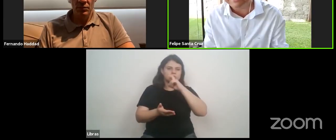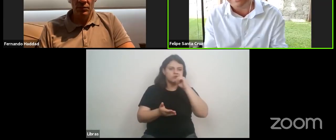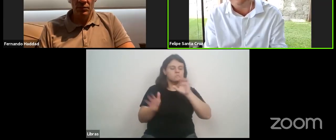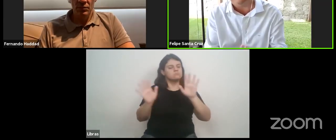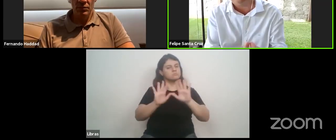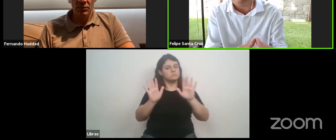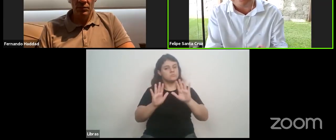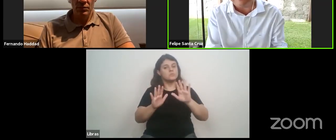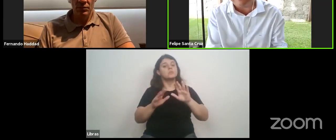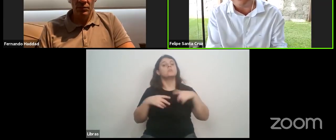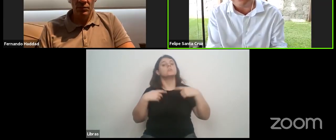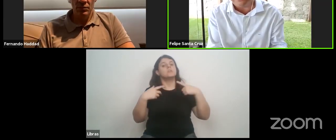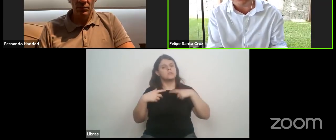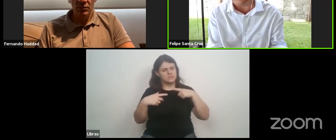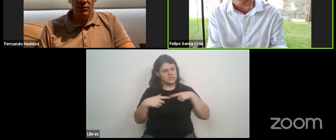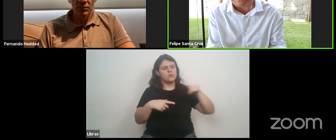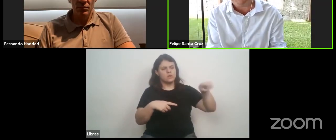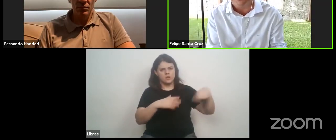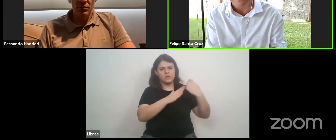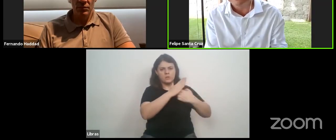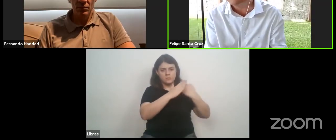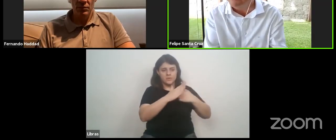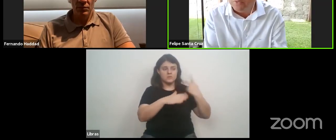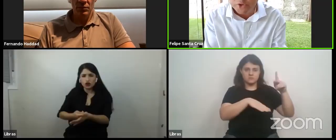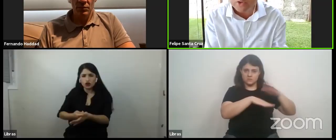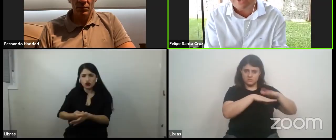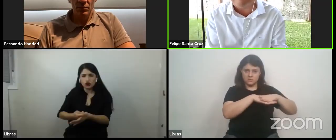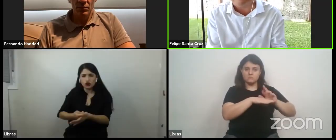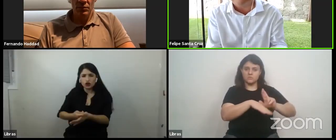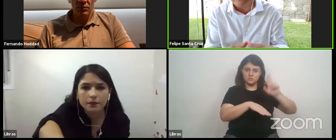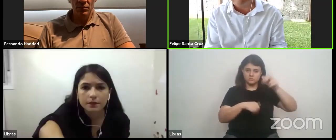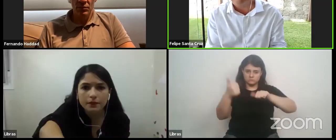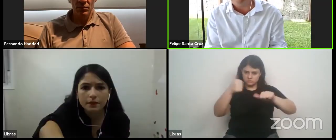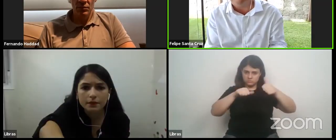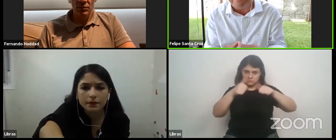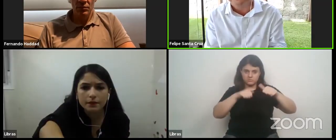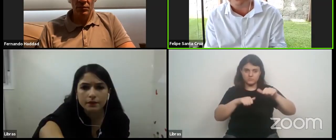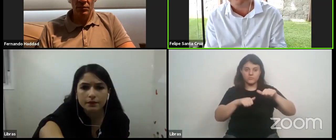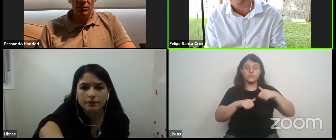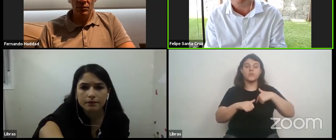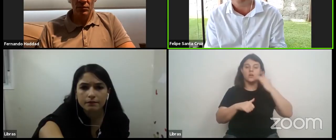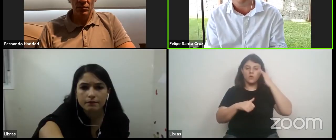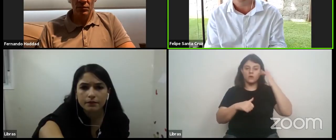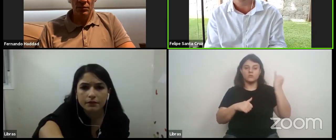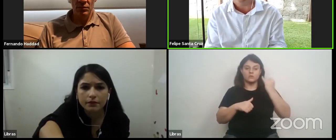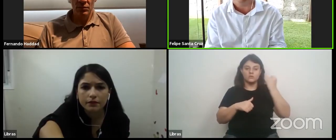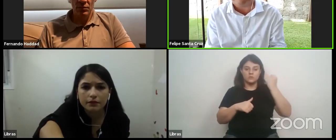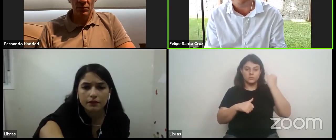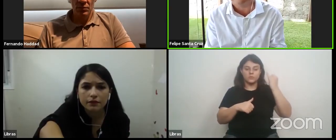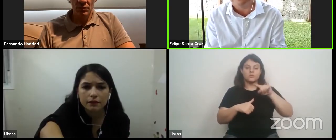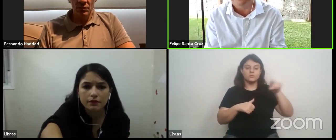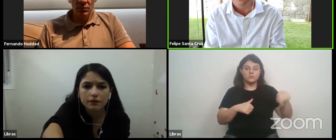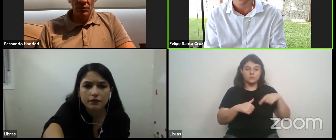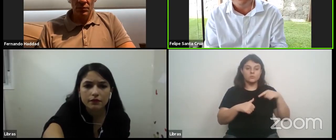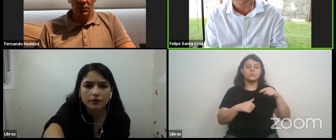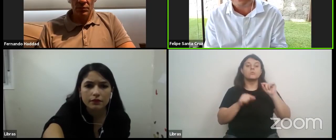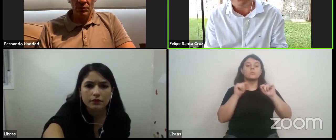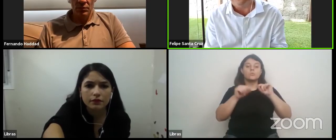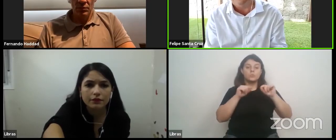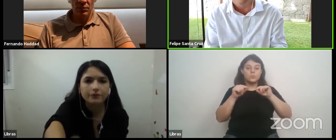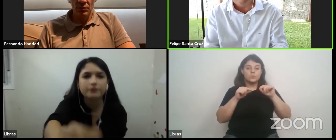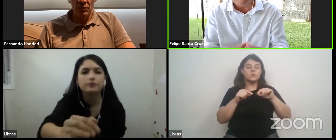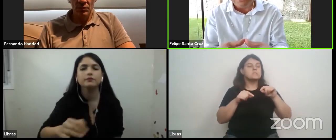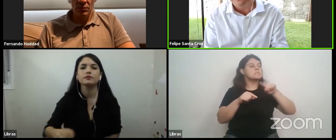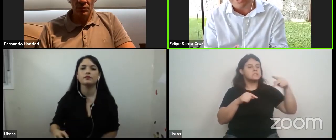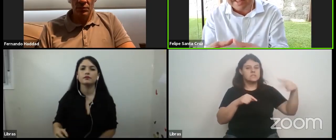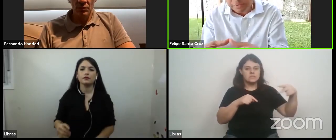que segue sendo essas empresas de checagem, que são muito relevantes. Eu que fui objeto de uma campanha de difamação e de